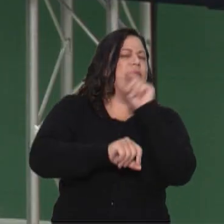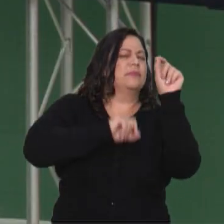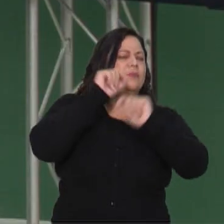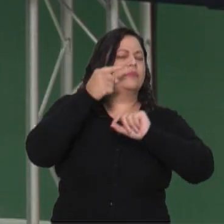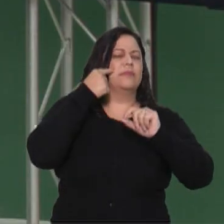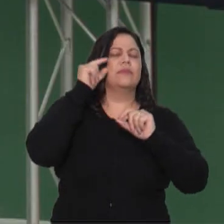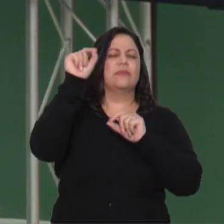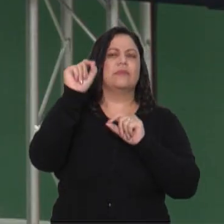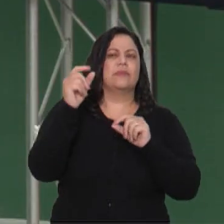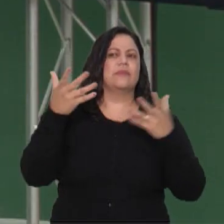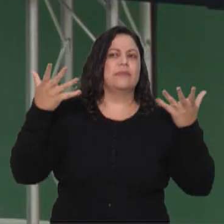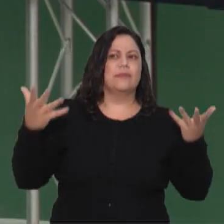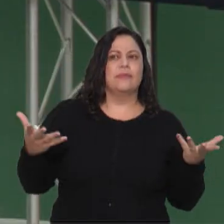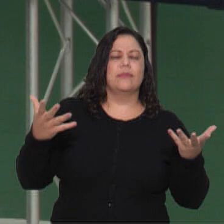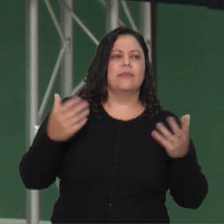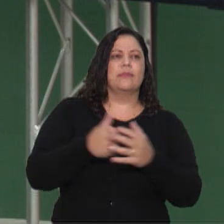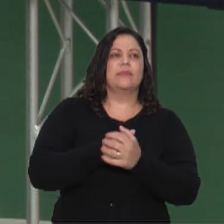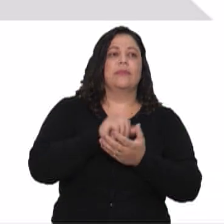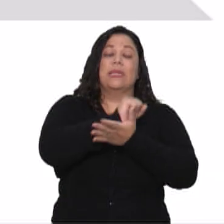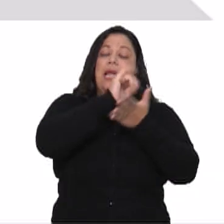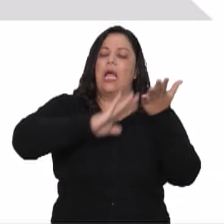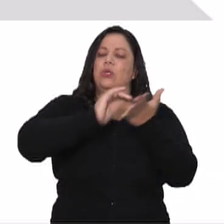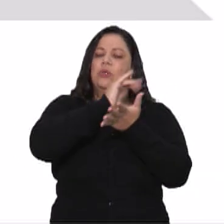Façam a atividade 3 e já retornamos.